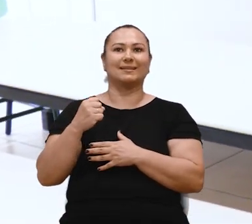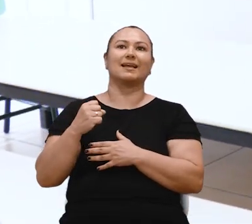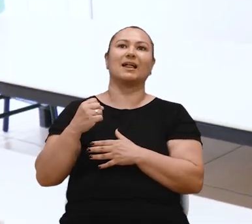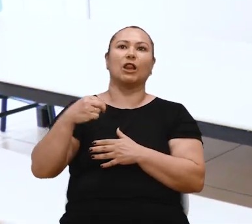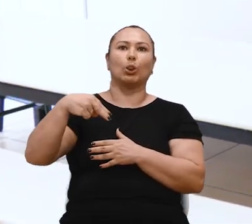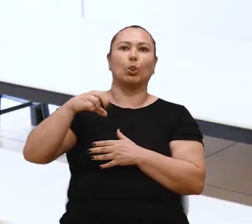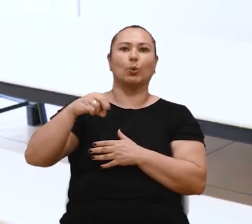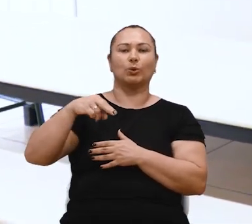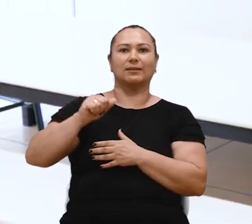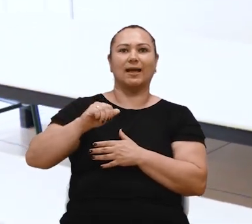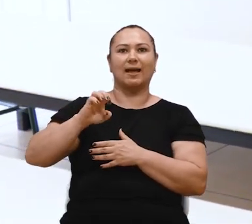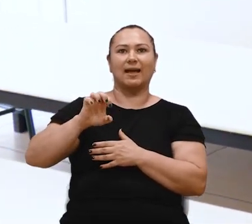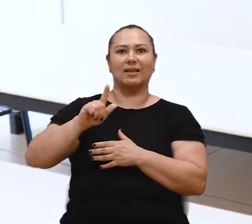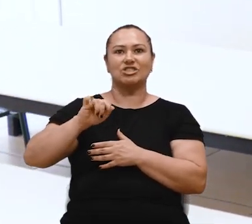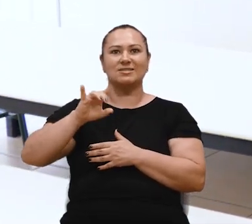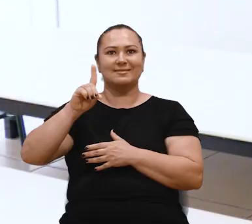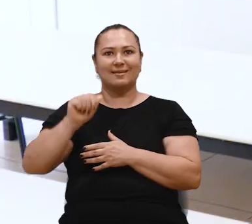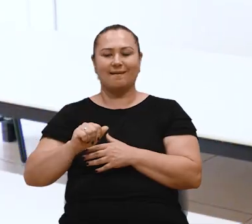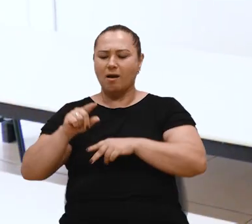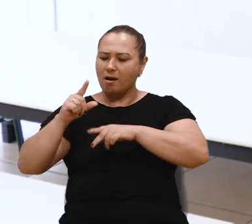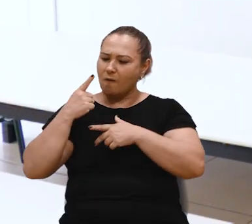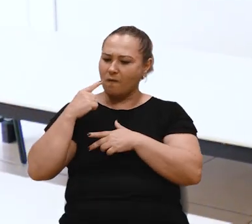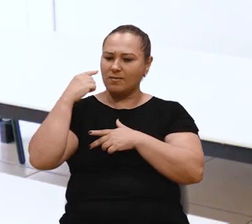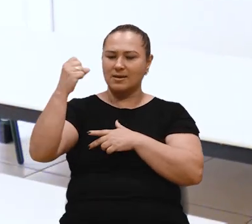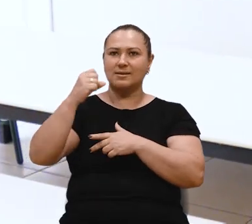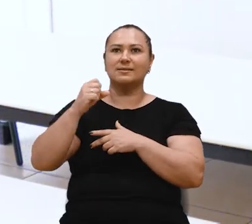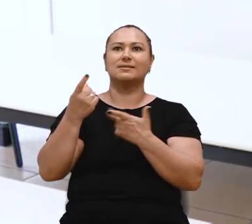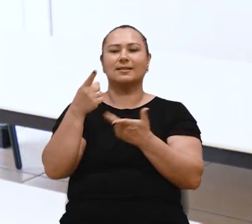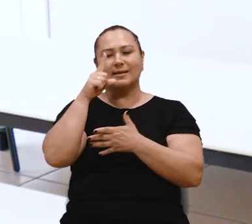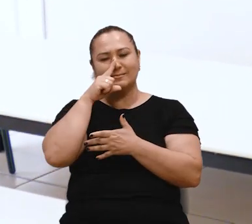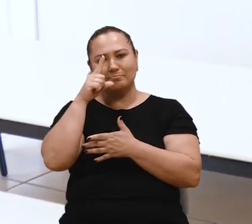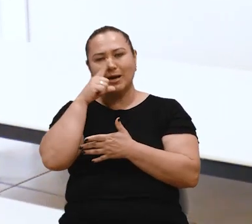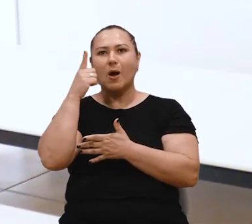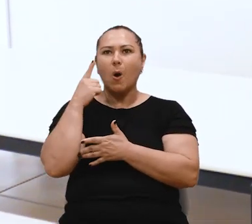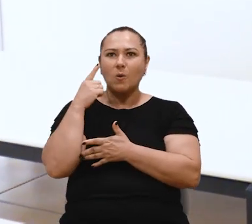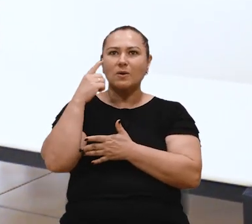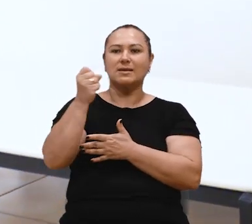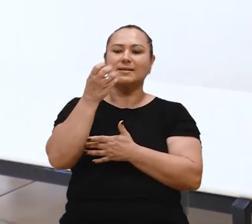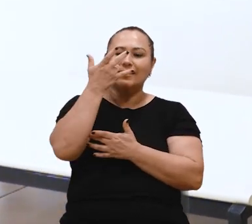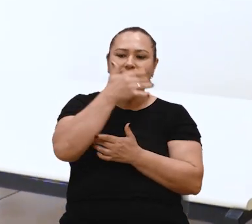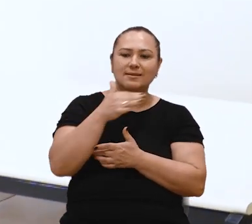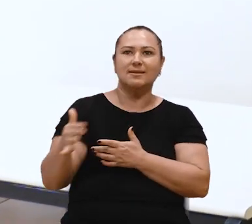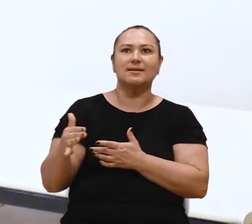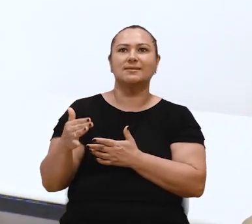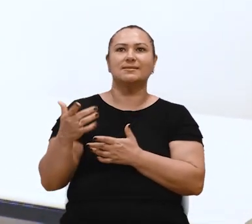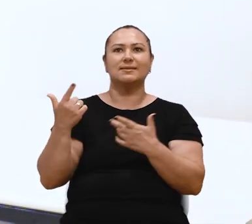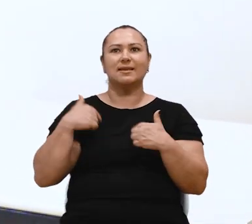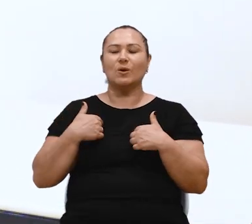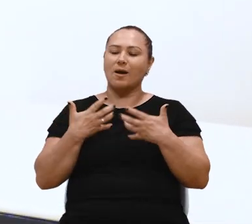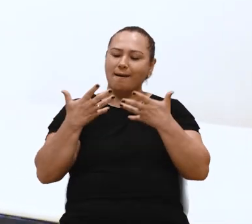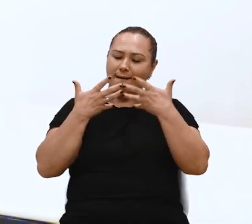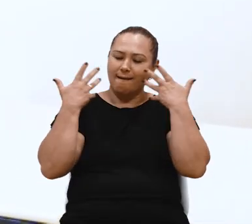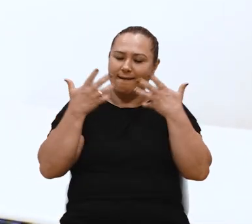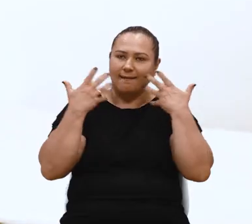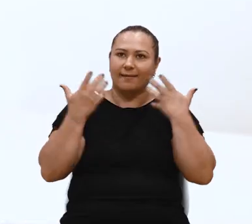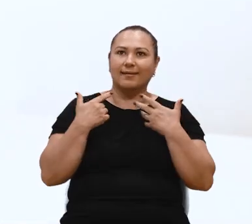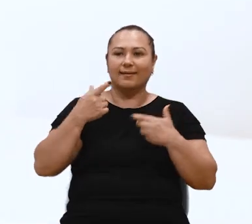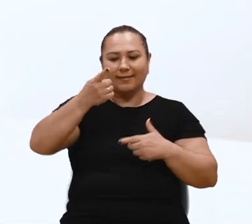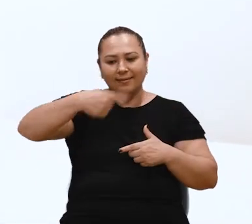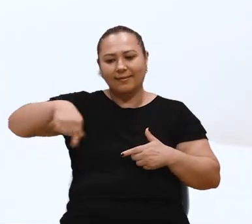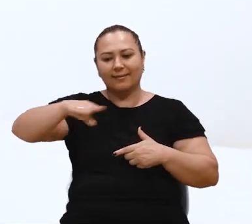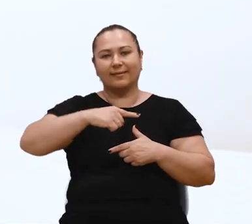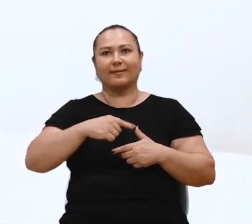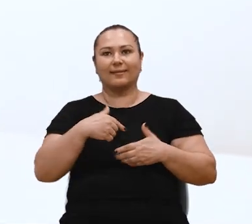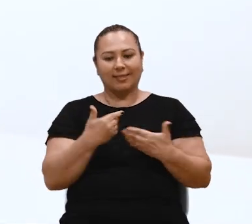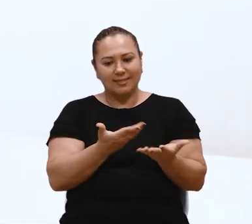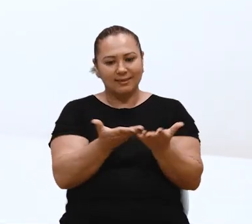escolinha Nona Égida é uma conquista de Fazenda Souza, uma conquista das mães, uma conquista das crianças que eu tenho a alegria de